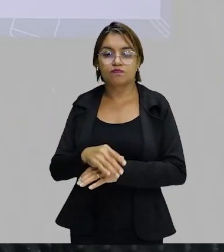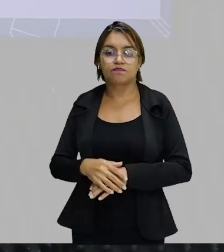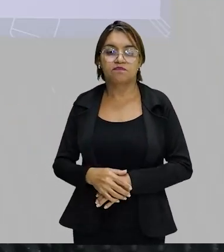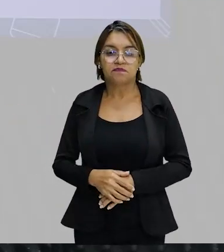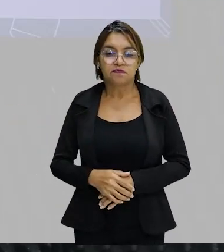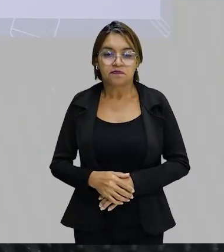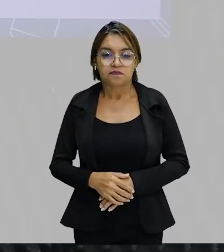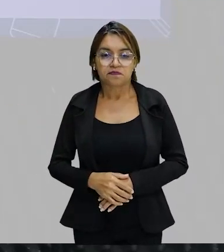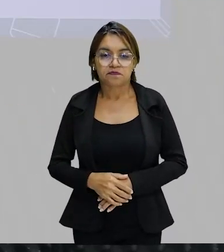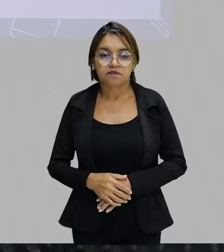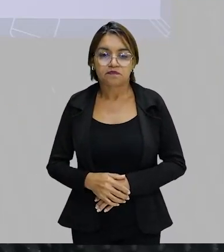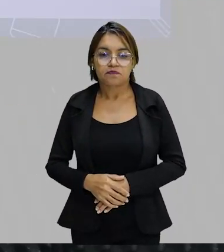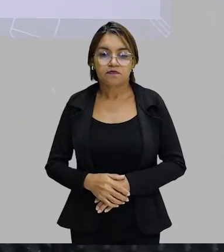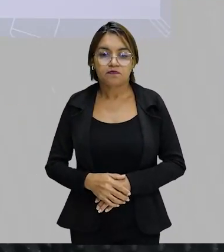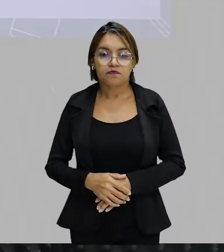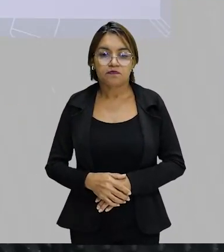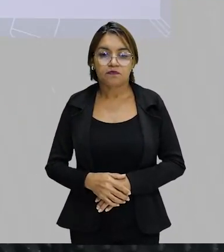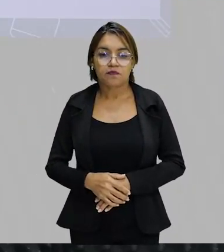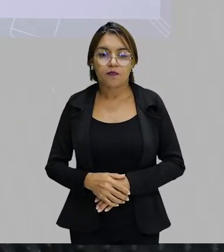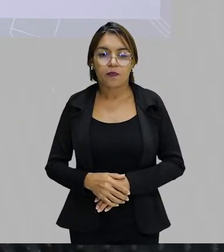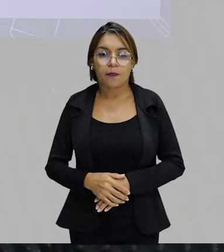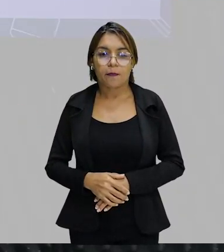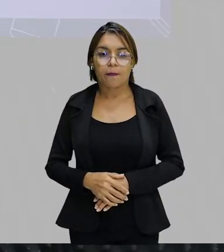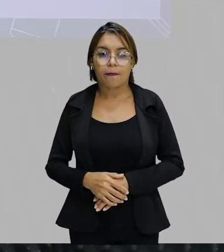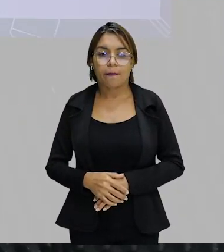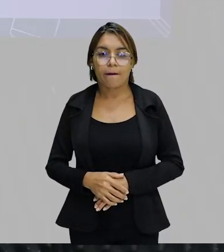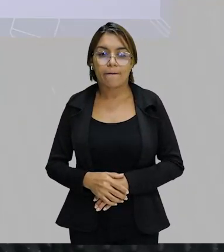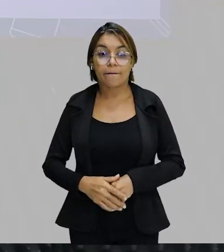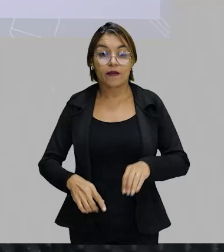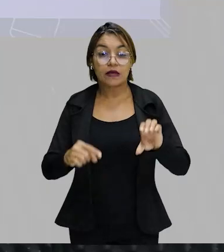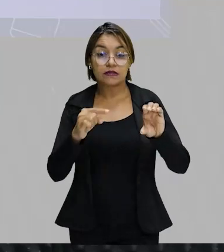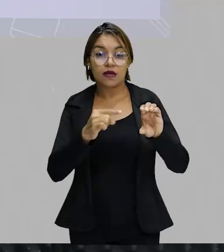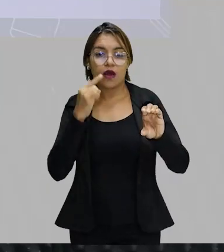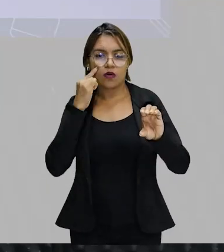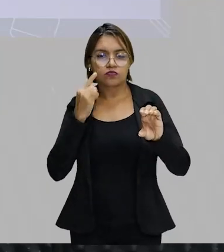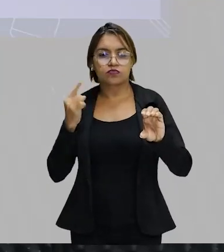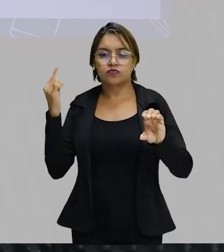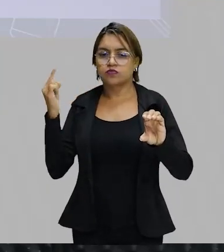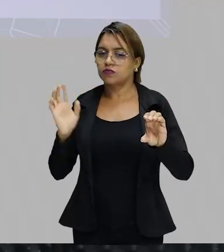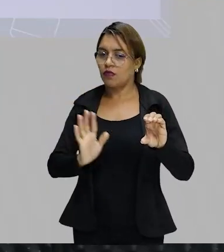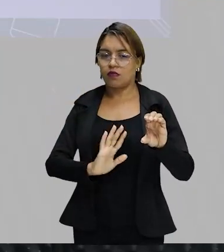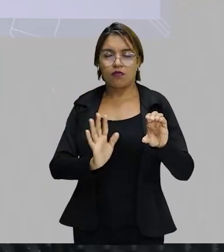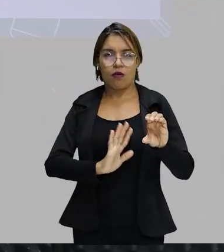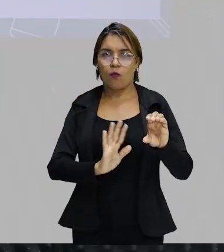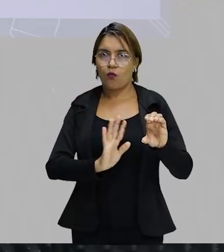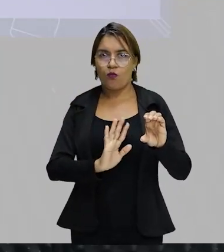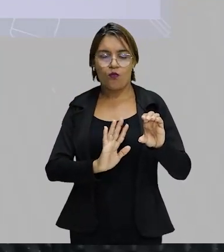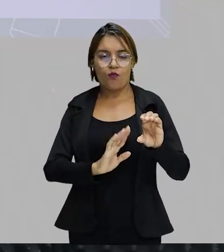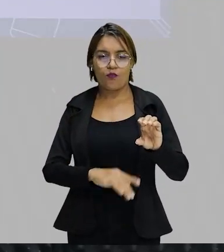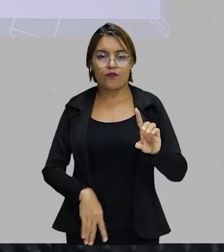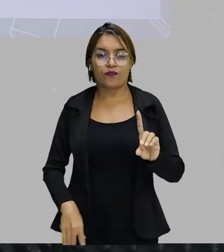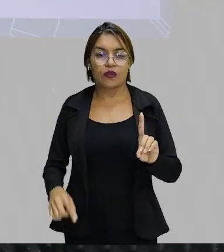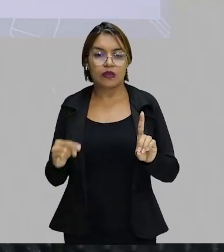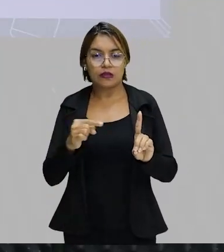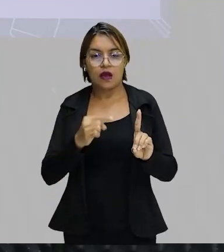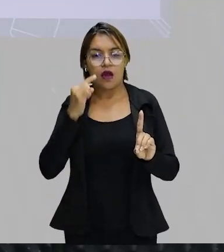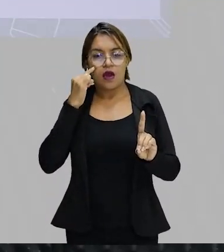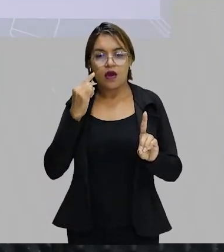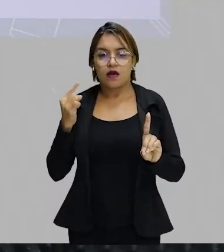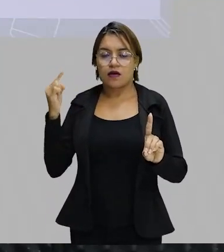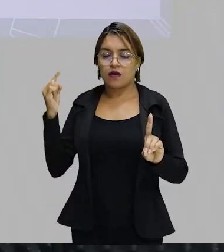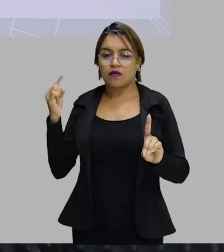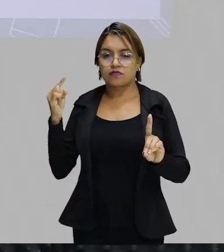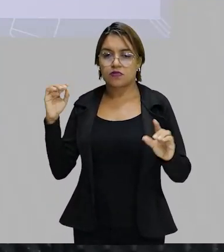Foi desenvolvida por Aristóteles? Não, no Organon é a lógica clássica aristotélica. Não tem a ver com a